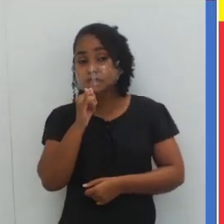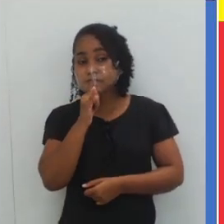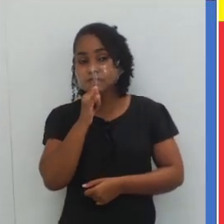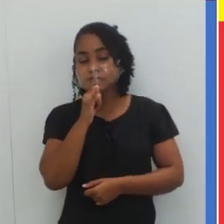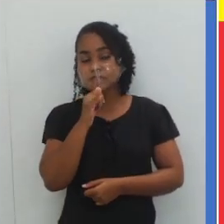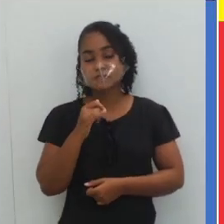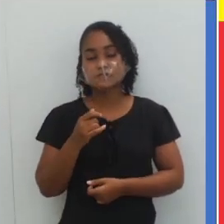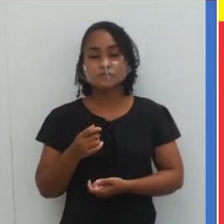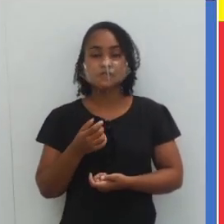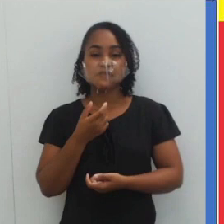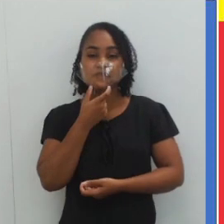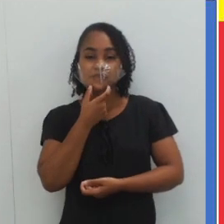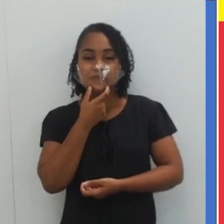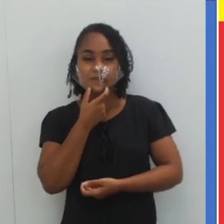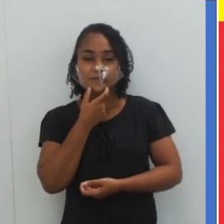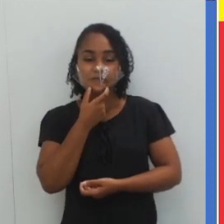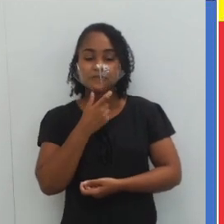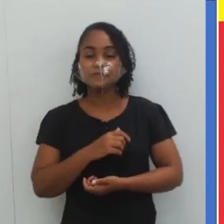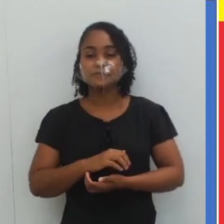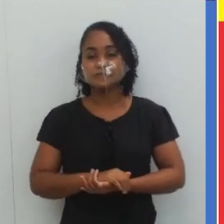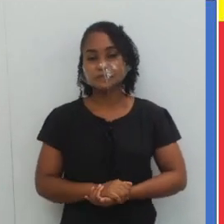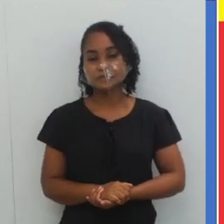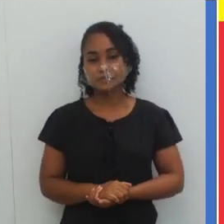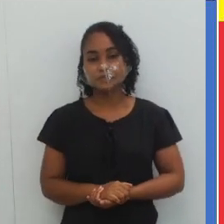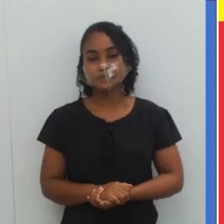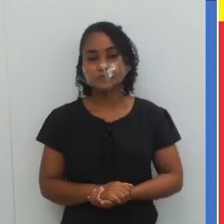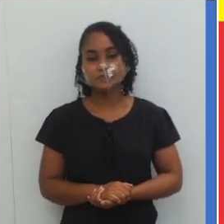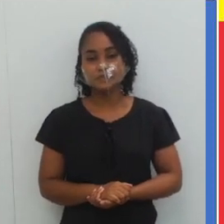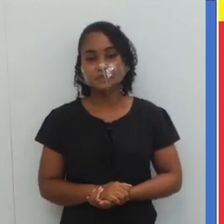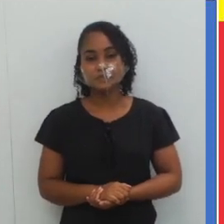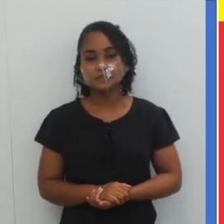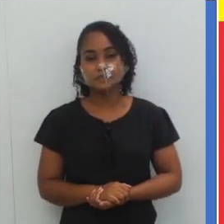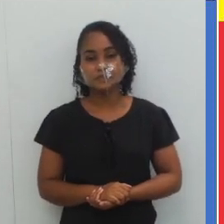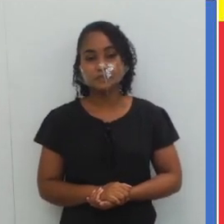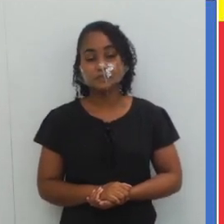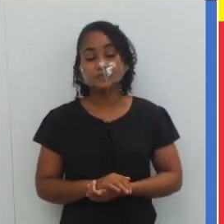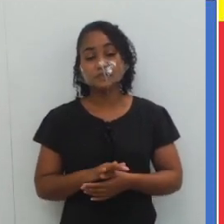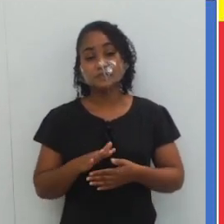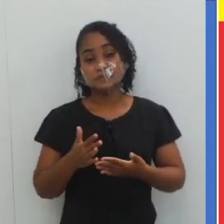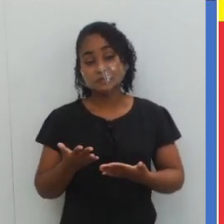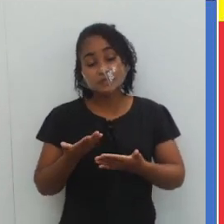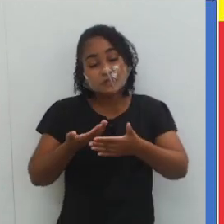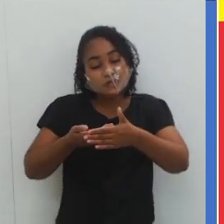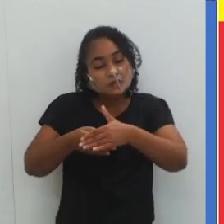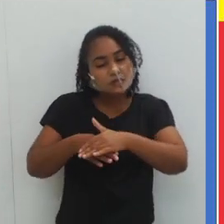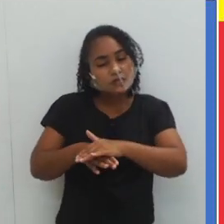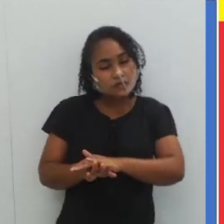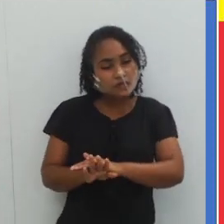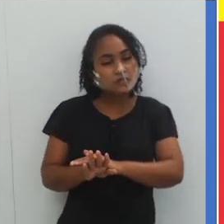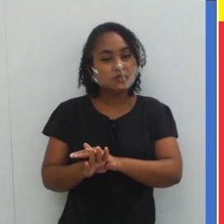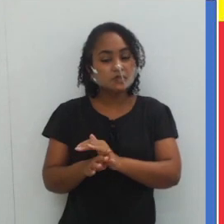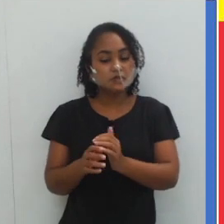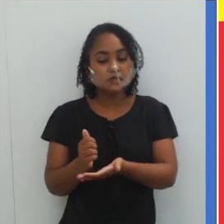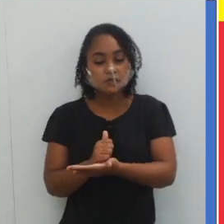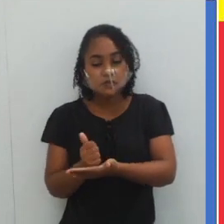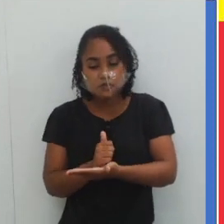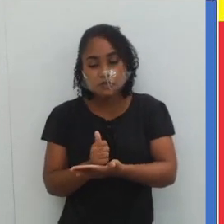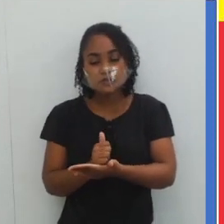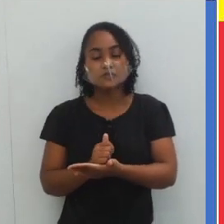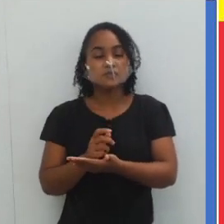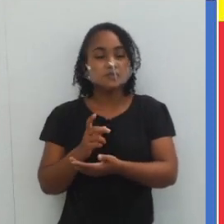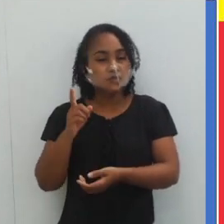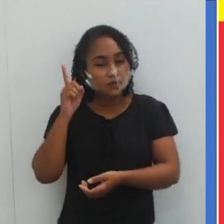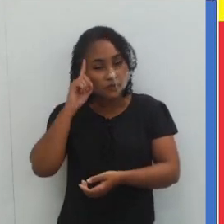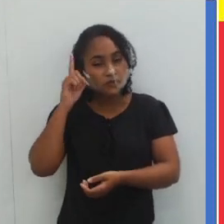tem I use it to play video game every night in my house. Eu costumava jogar